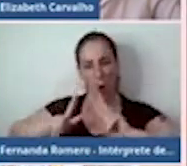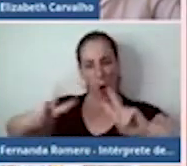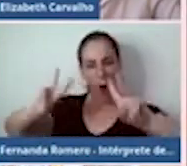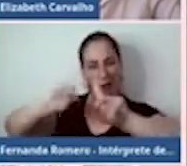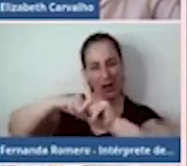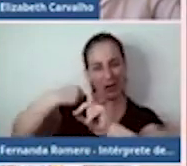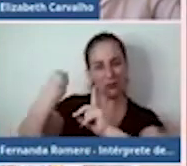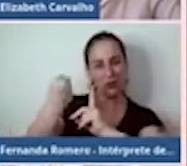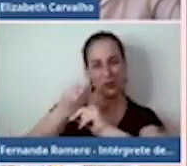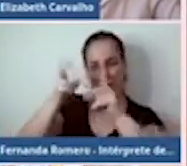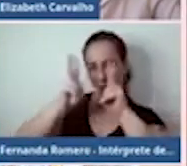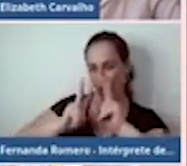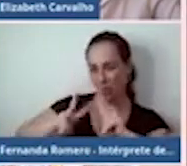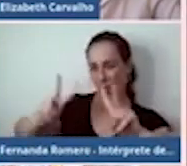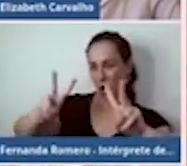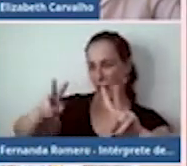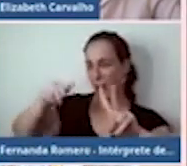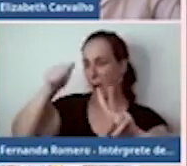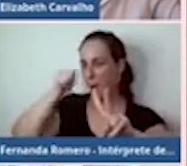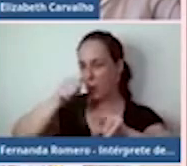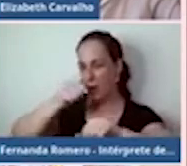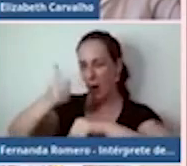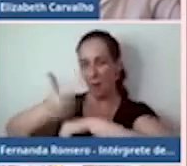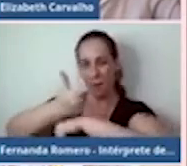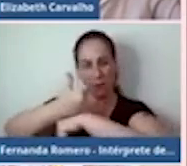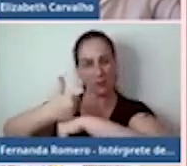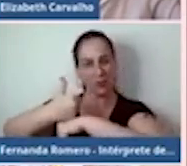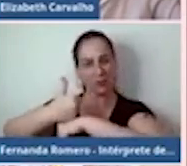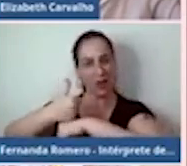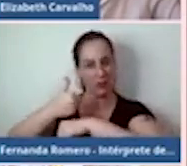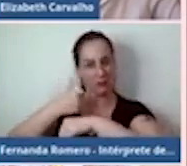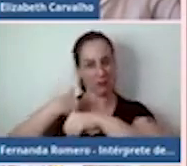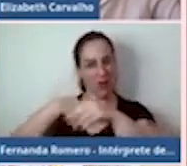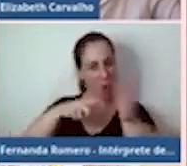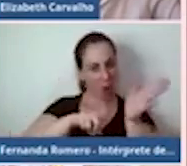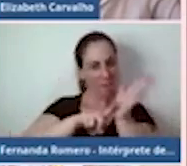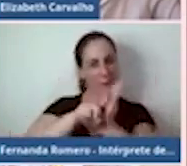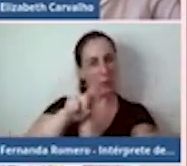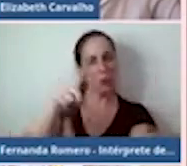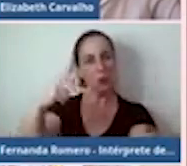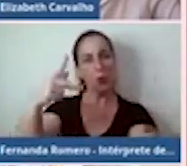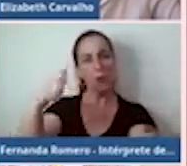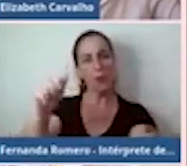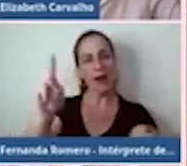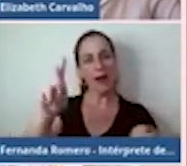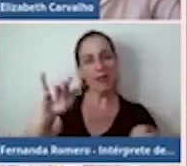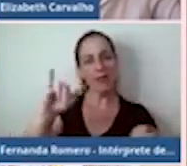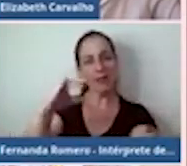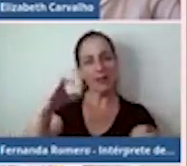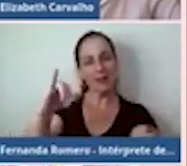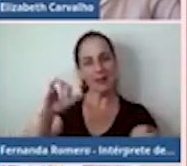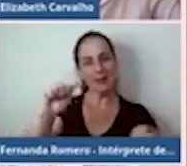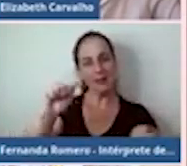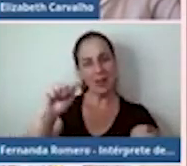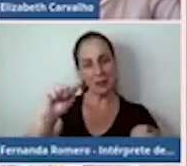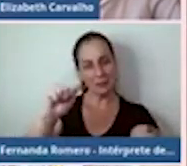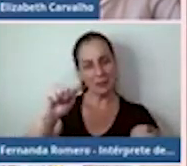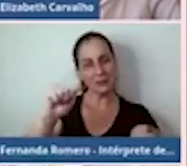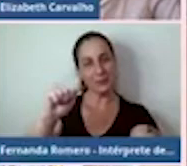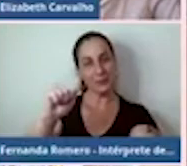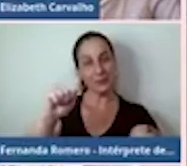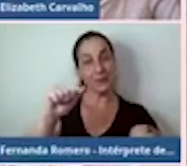sociedade sobre a mulher profissional, a minha pergunta agora para a Patrícia, que tem, né,